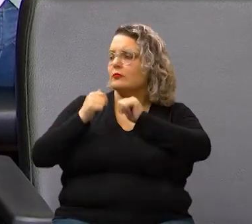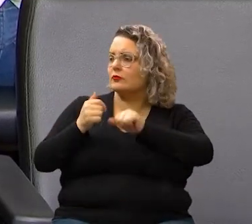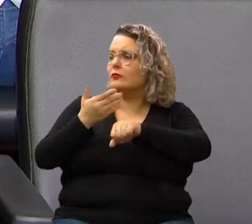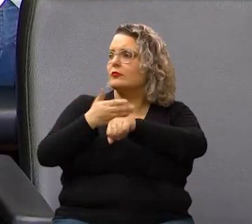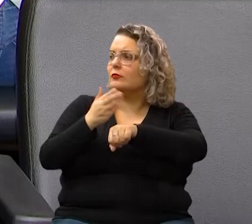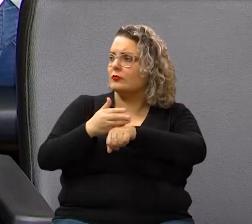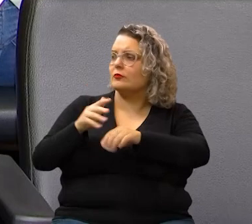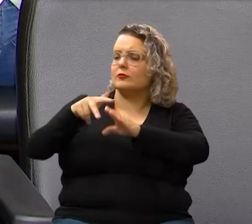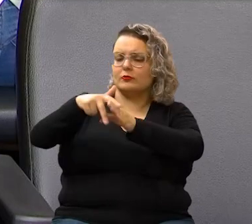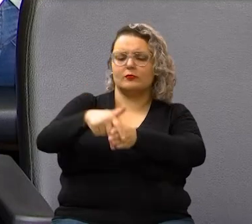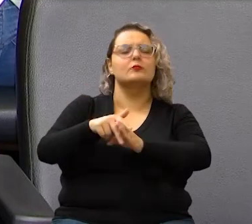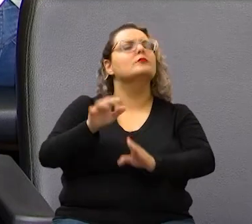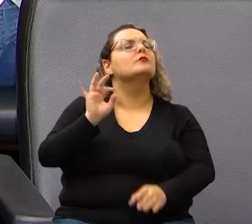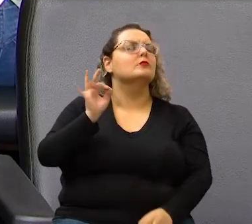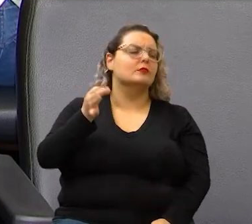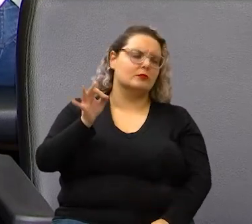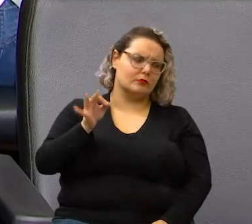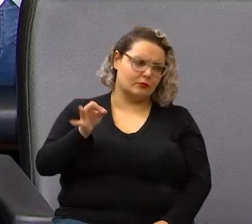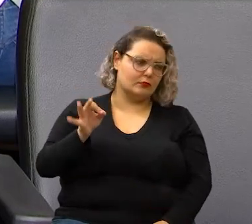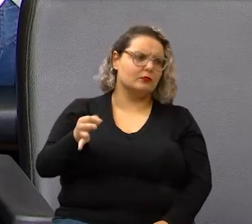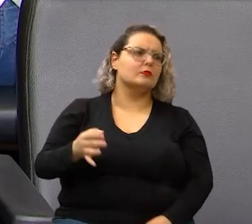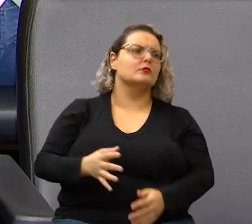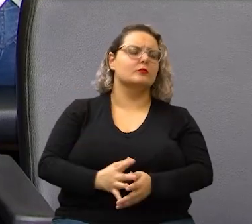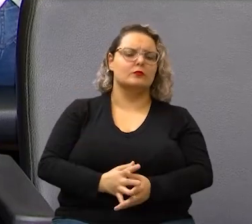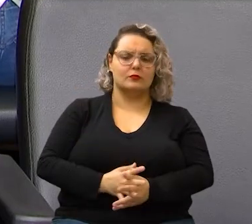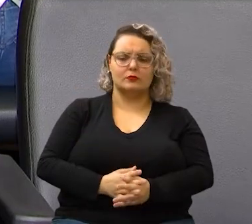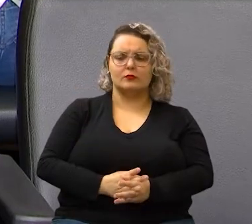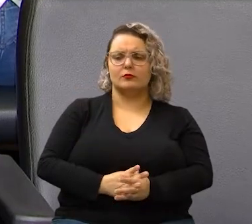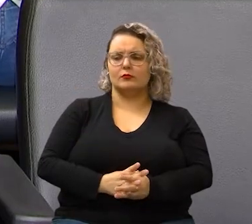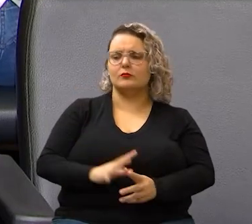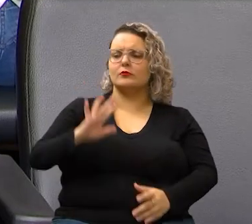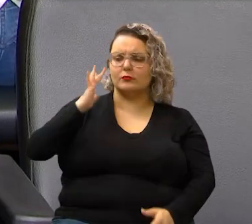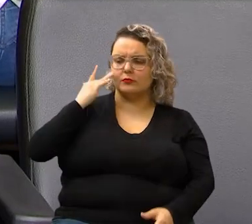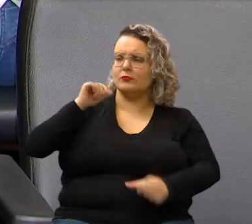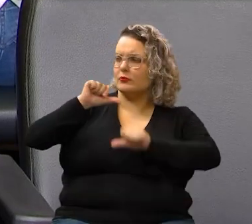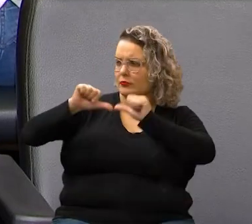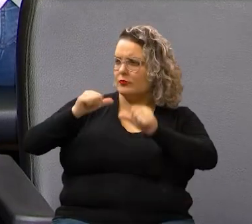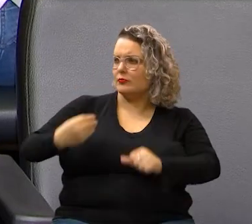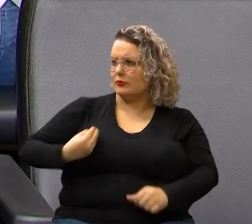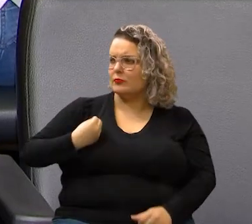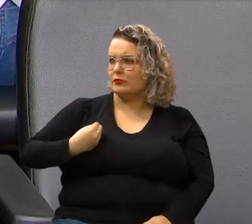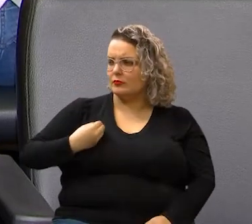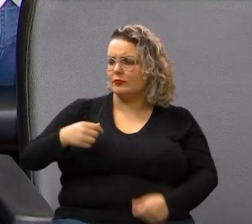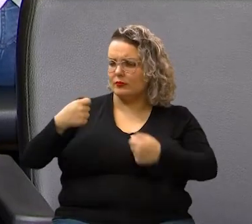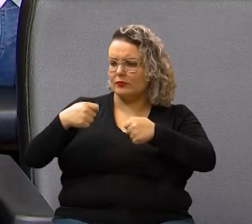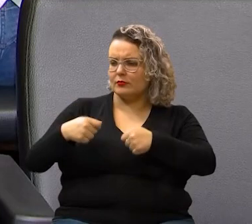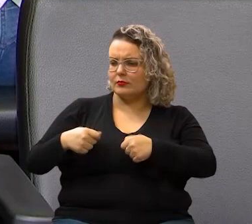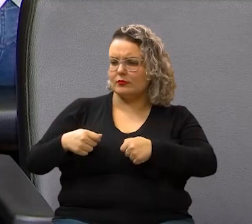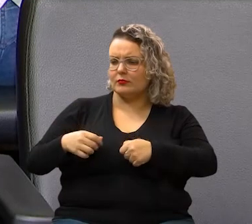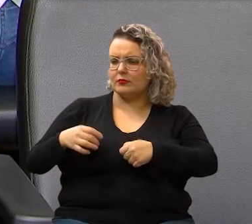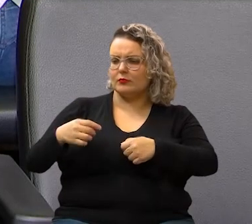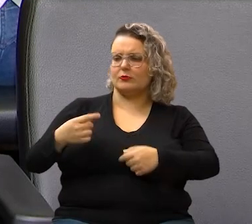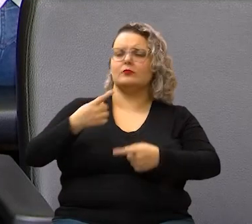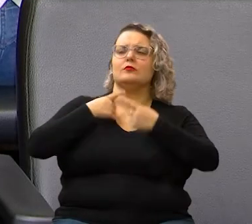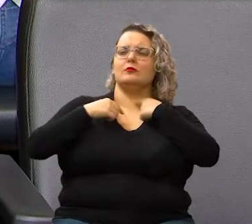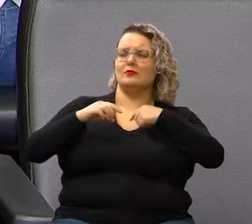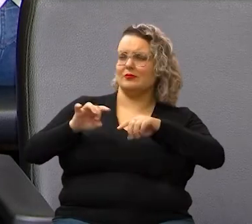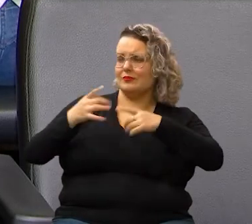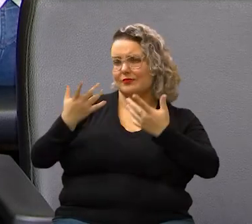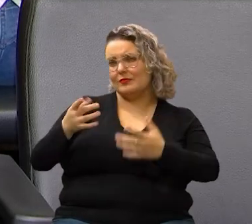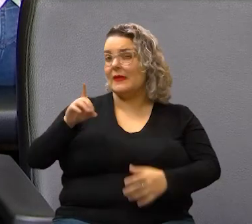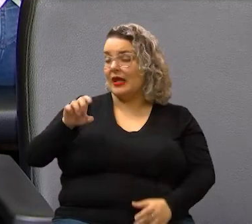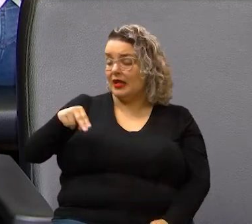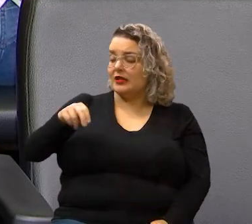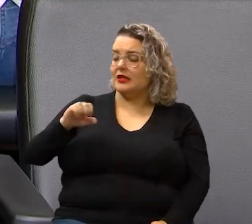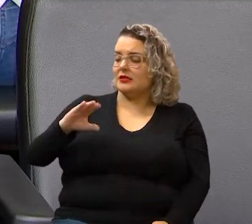os benefícios da prática da ecoterapia? Com certeza. Você acha que pode mudar a vida dessas pessoas que têm necessidades especiais?